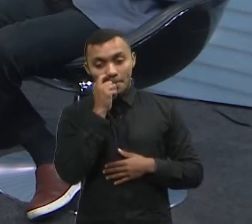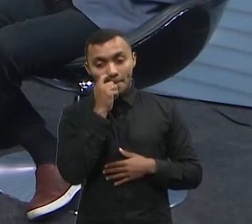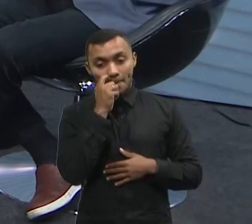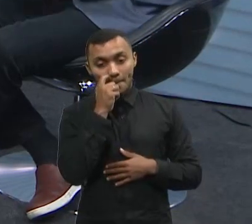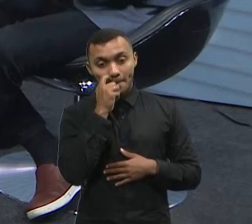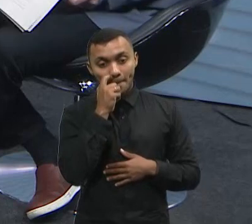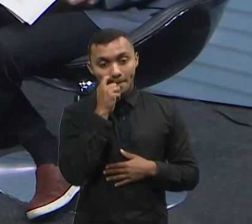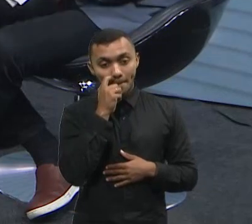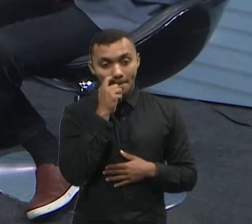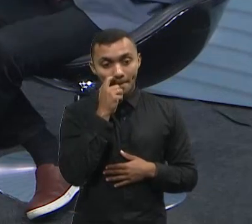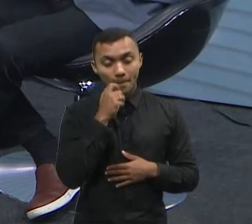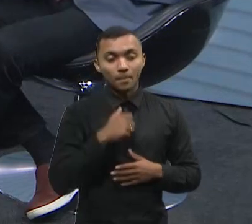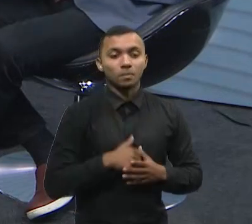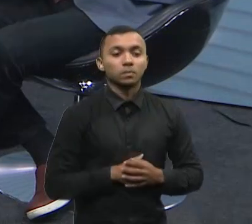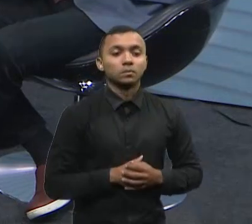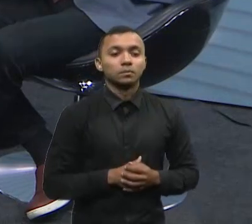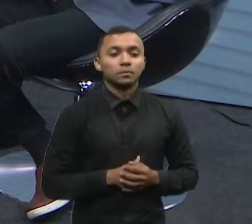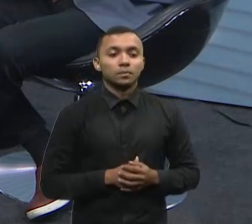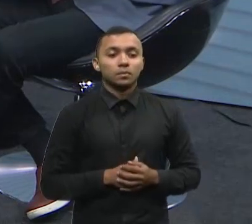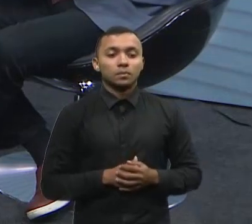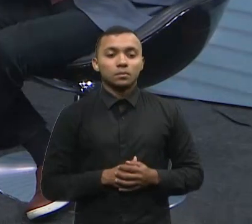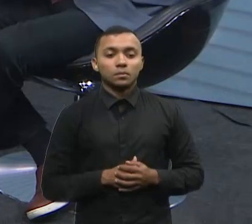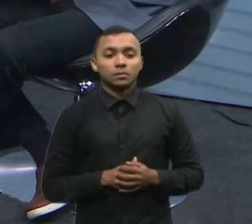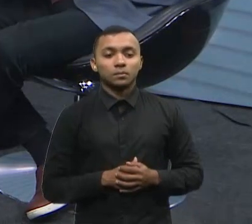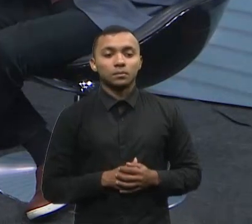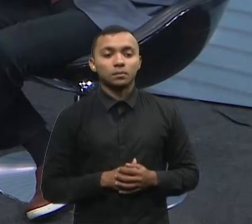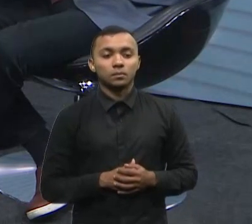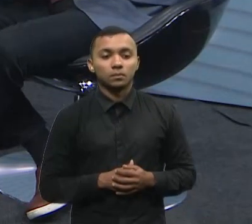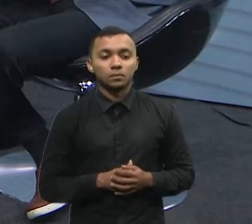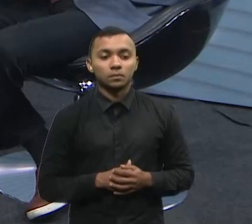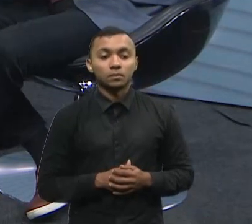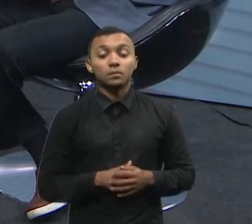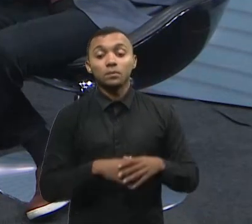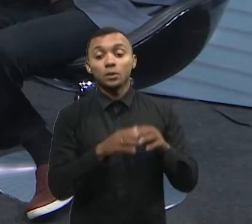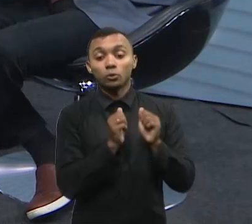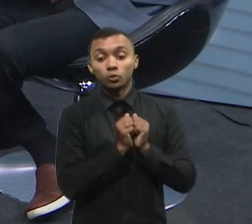avaliações. Então, tanto verbal, tem reunião com a